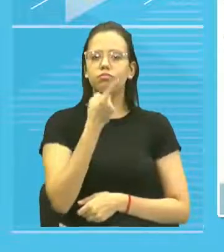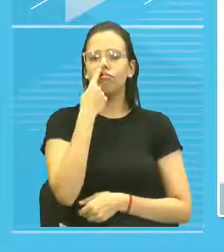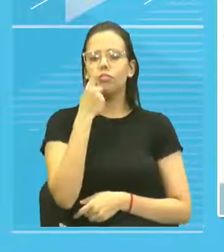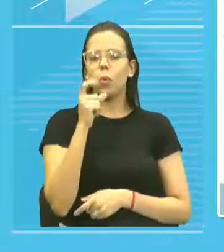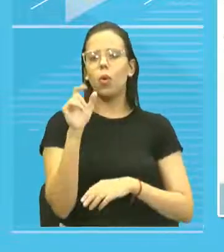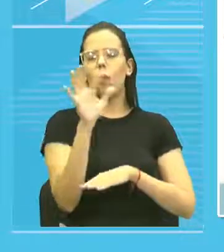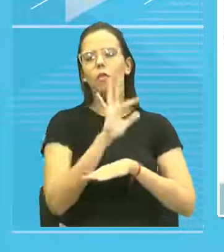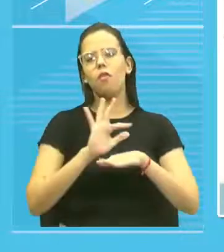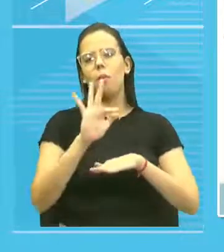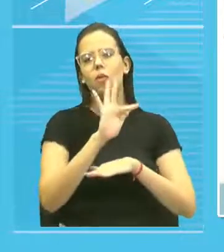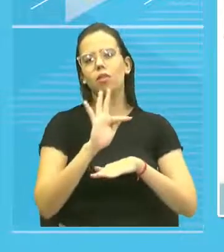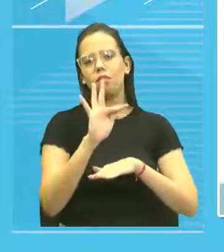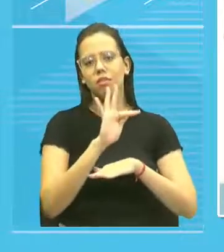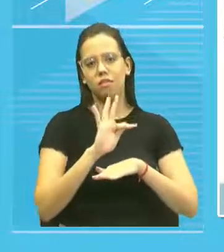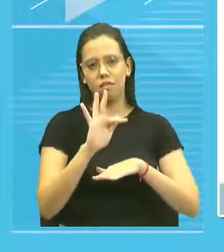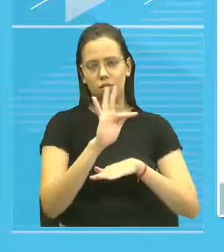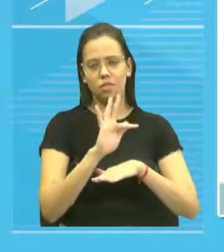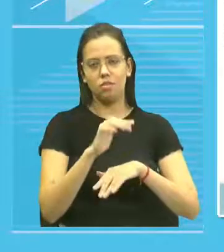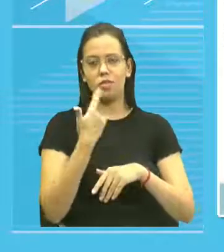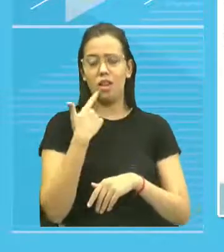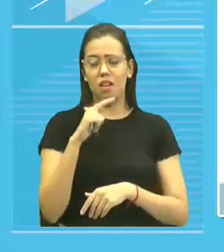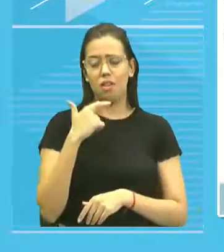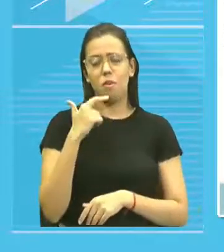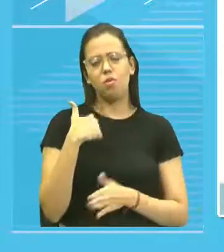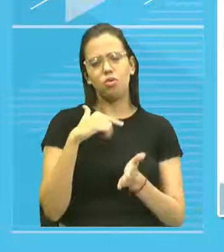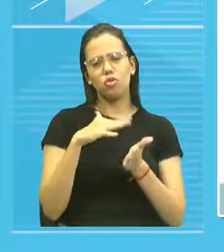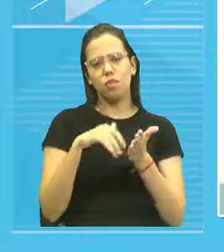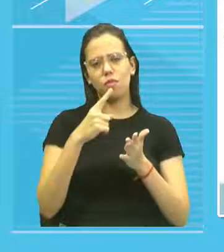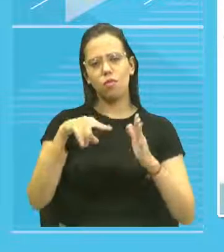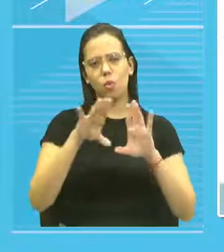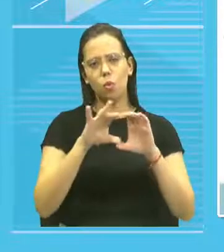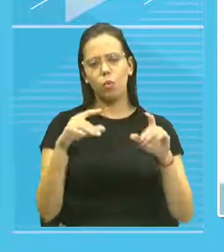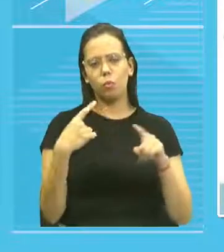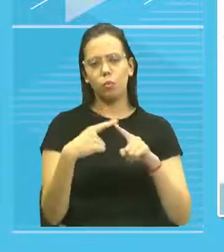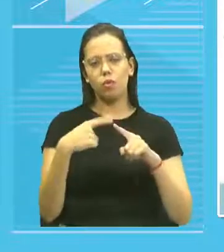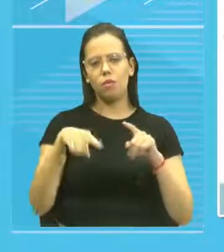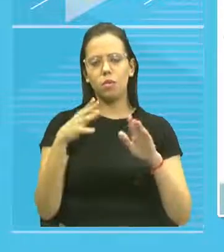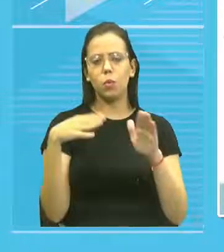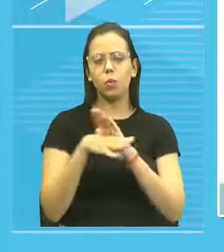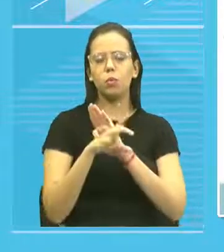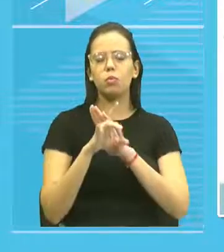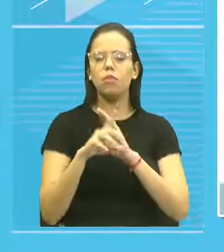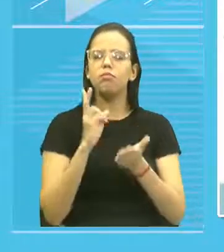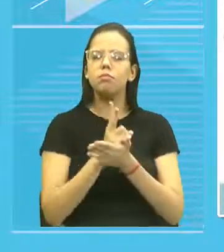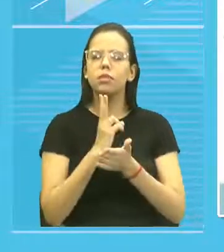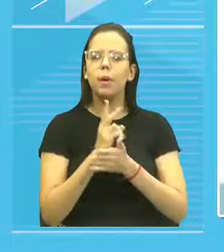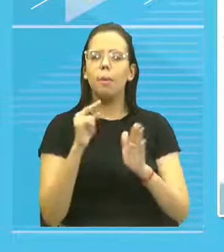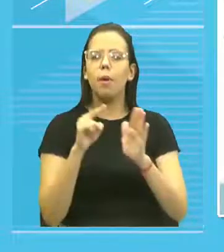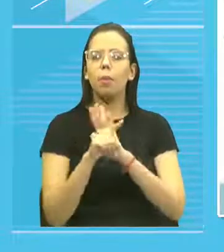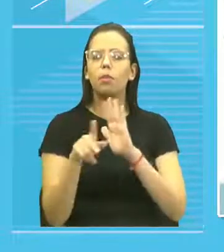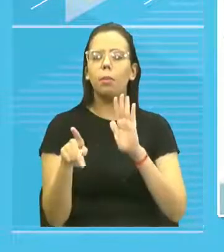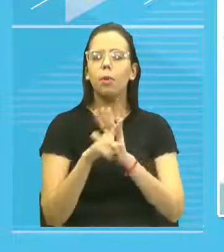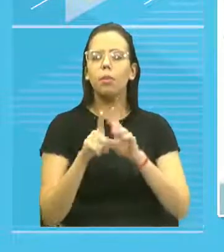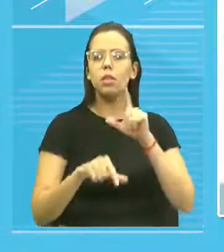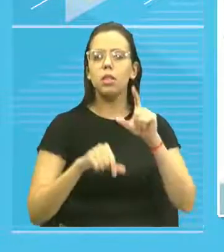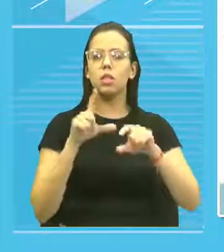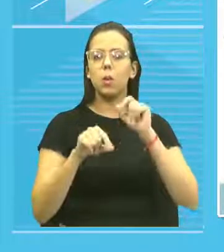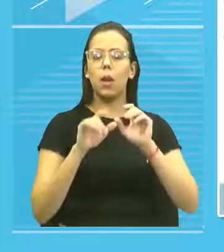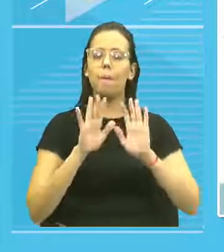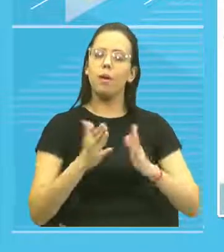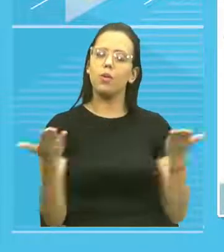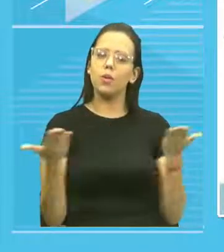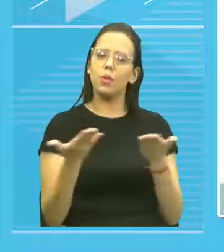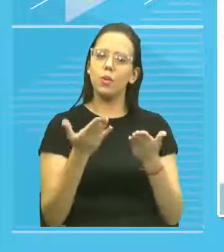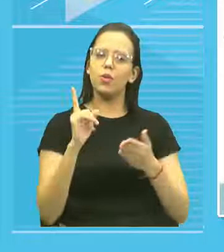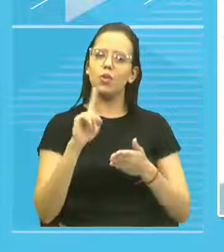foi muito legal eu tirei vocês do conforto porque vocês estão acostumados só com questão de marcar Oi e o formas de hoje ele